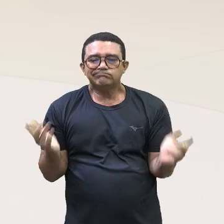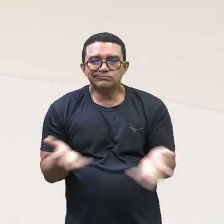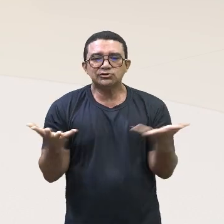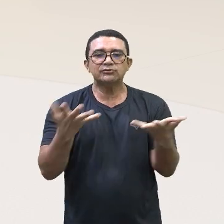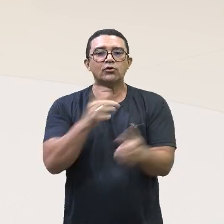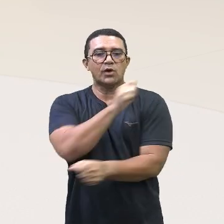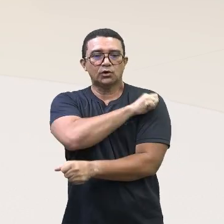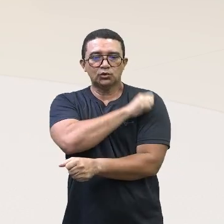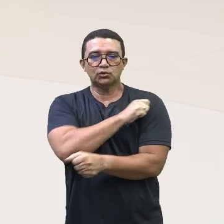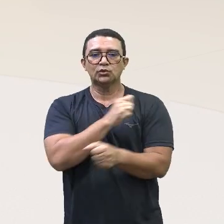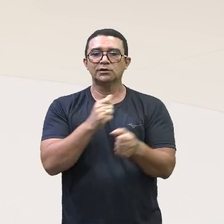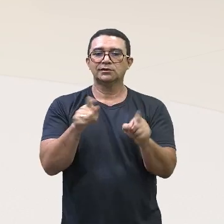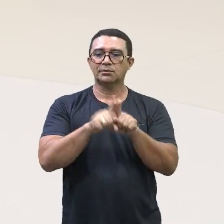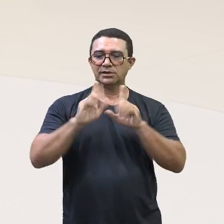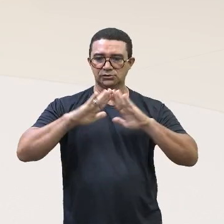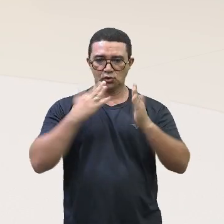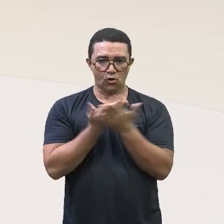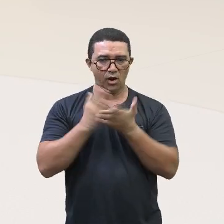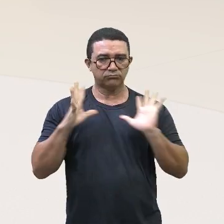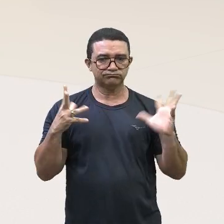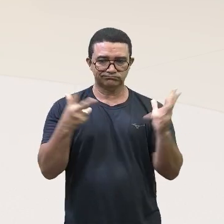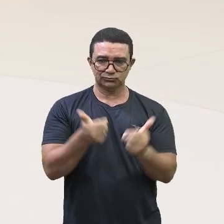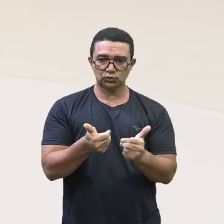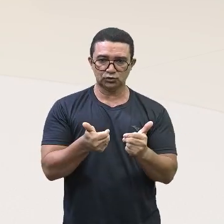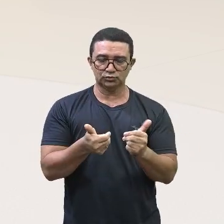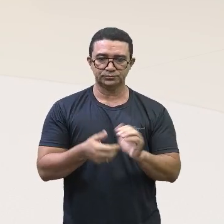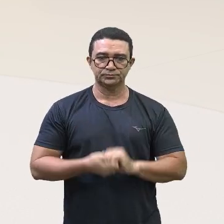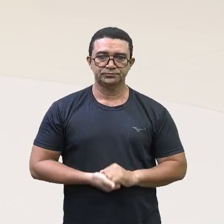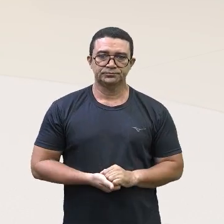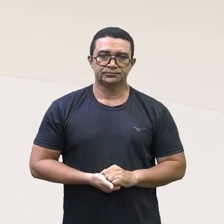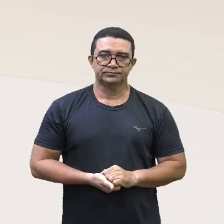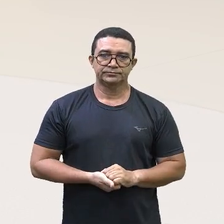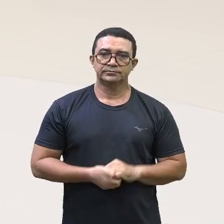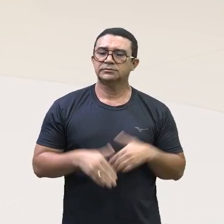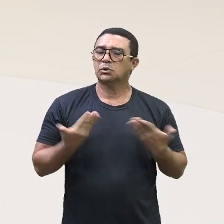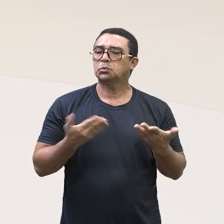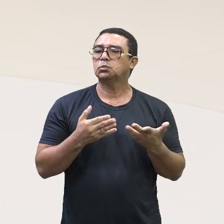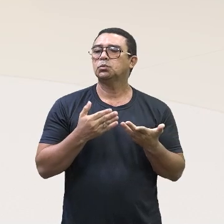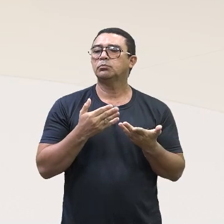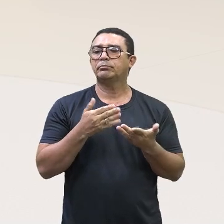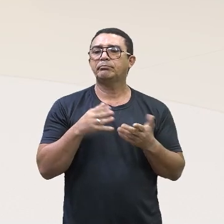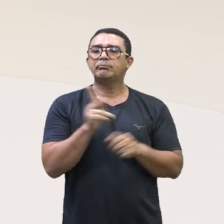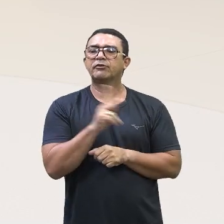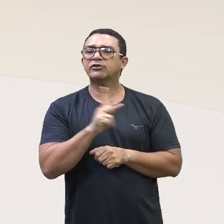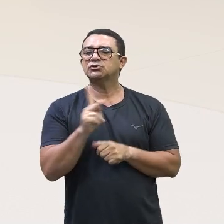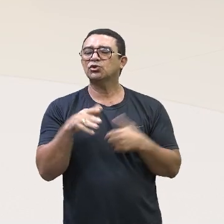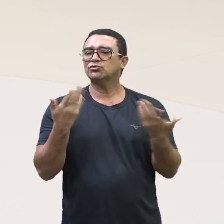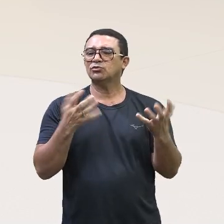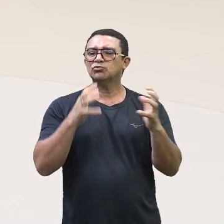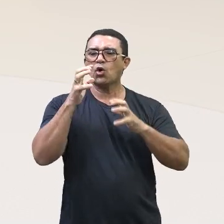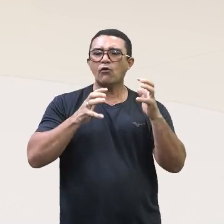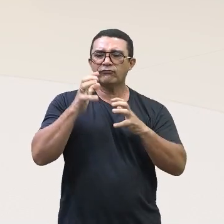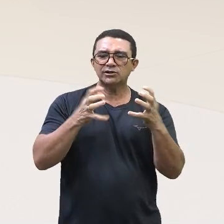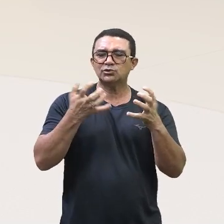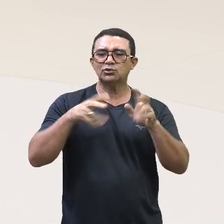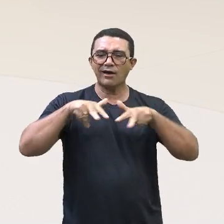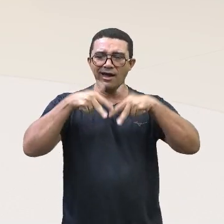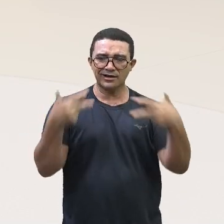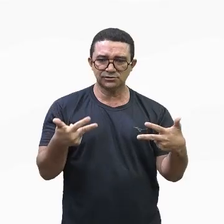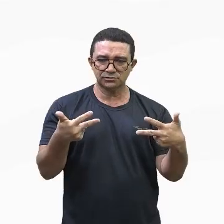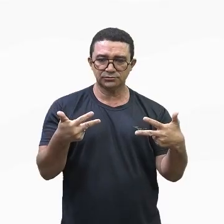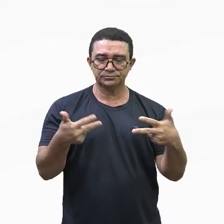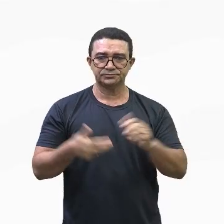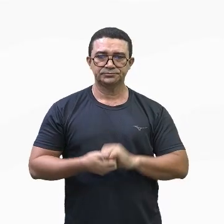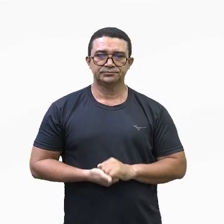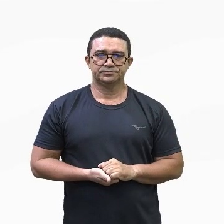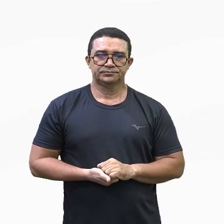a escola como um todo, não é verdade? Bom, e o que são, professor, os conflitos étnicos? Vamos lá